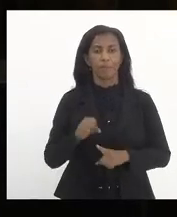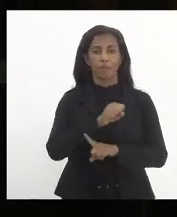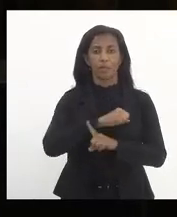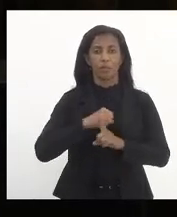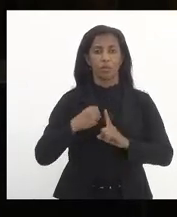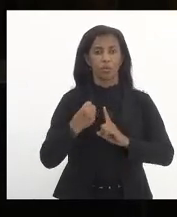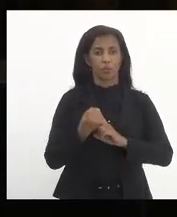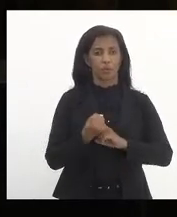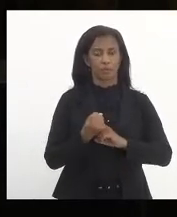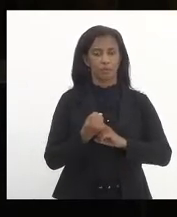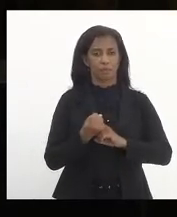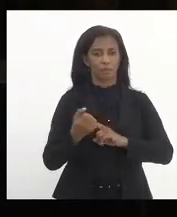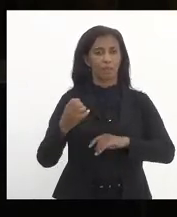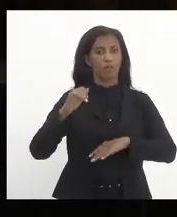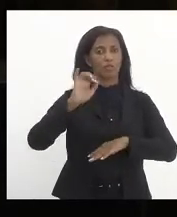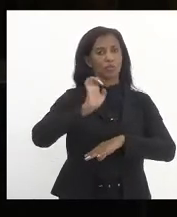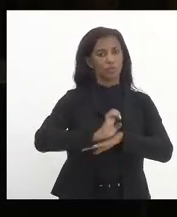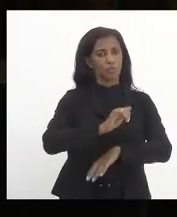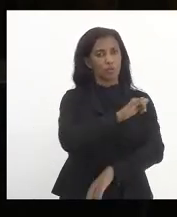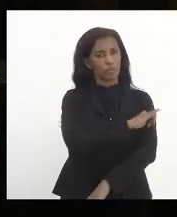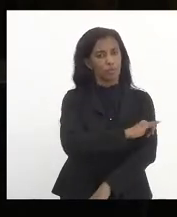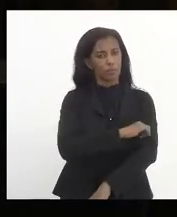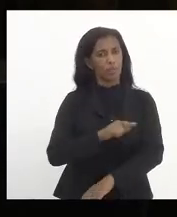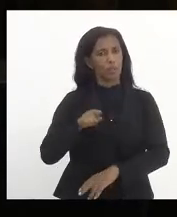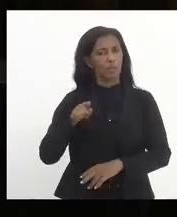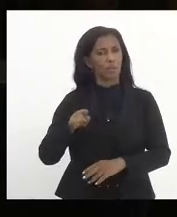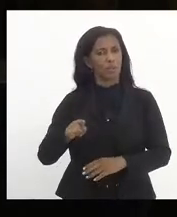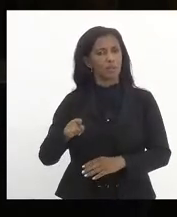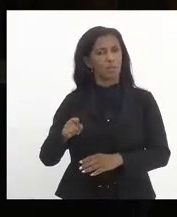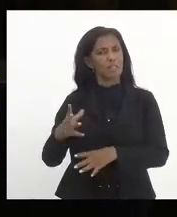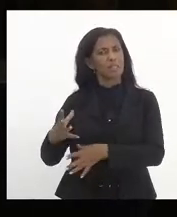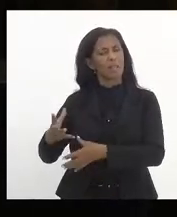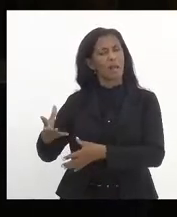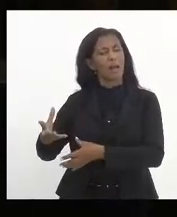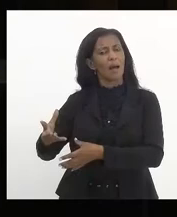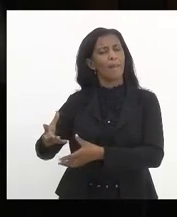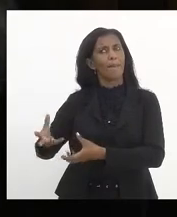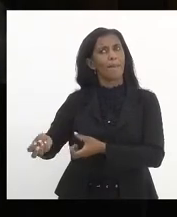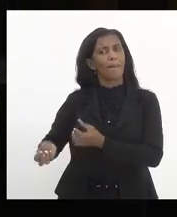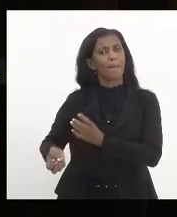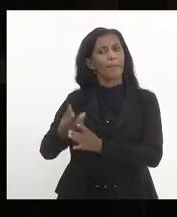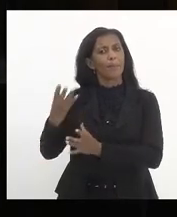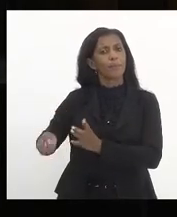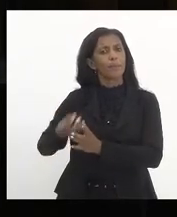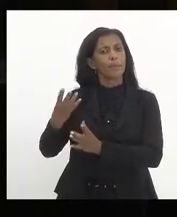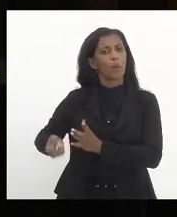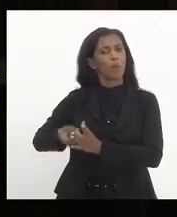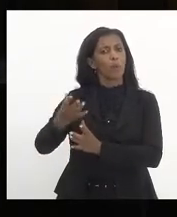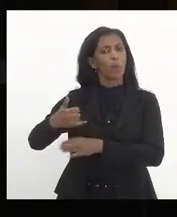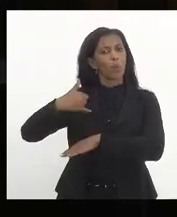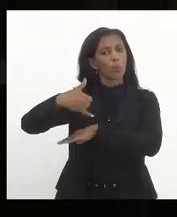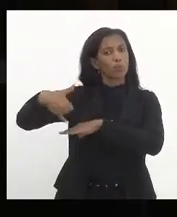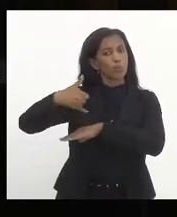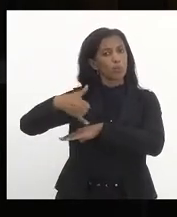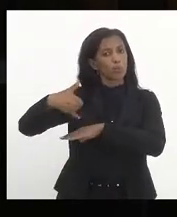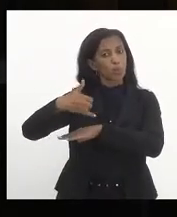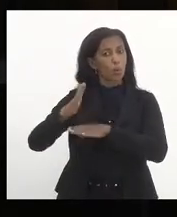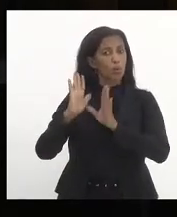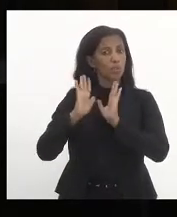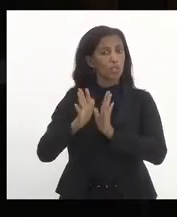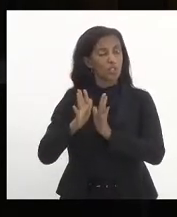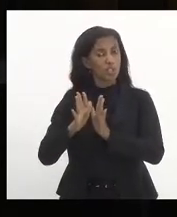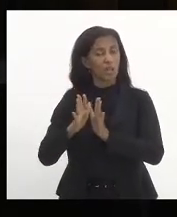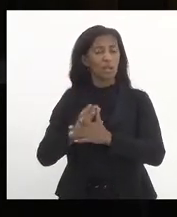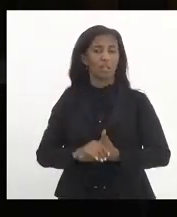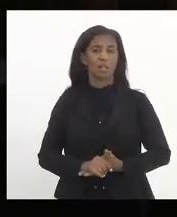sociedade fluminense dessa superprodução de óleo e gás que já tivemos no passado e que se